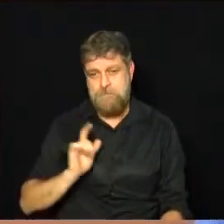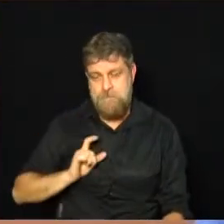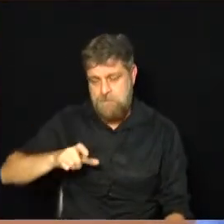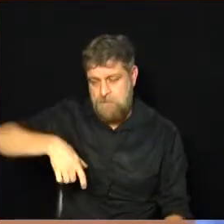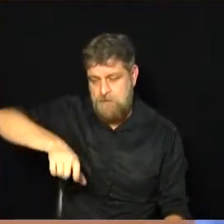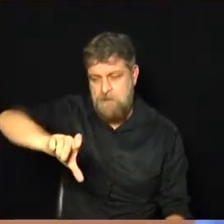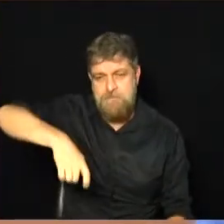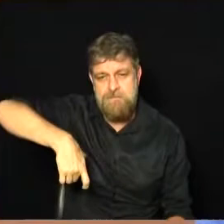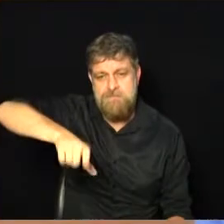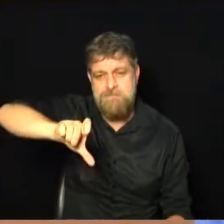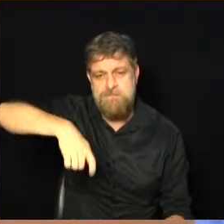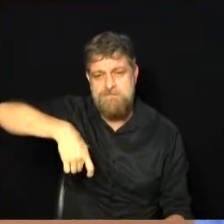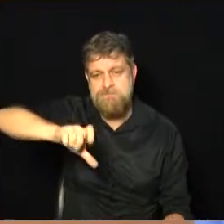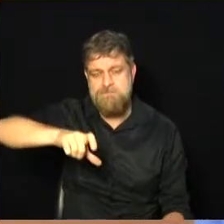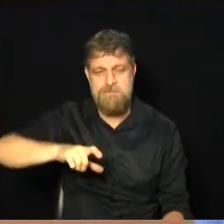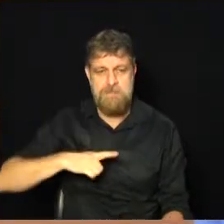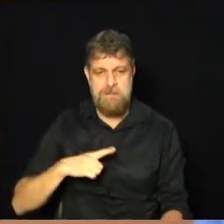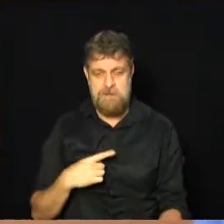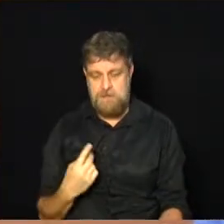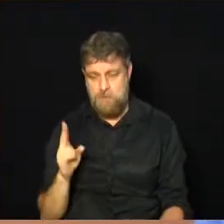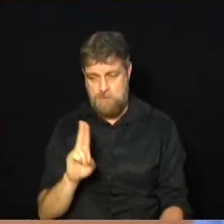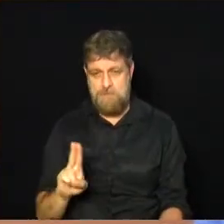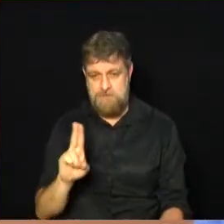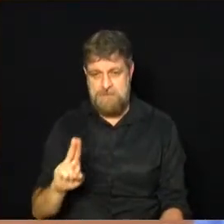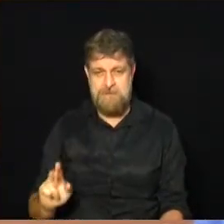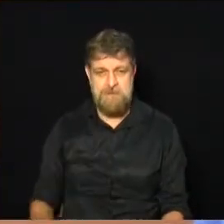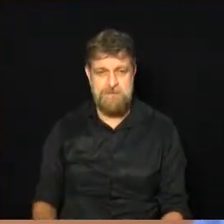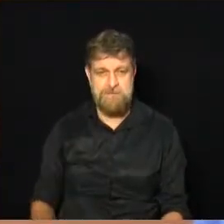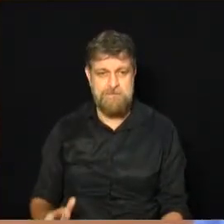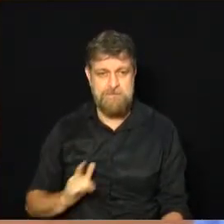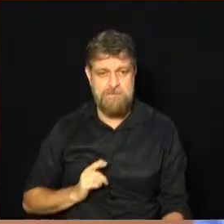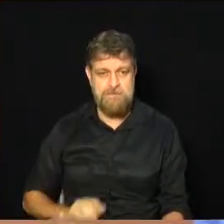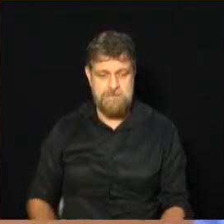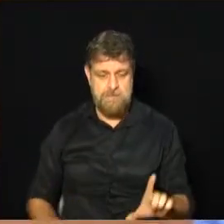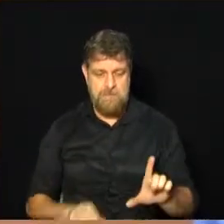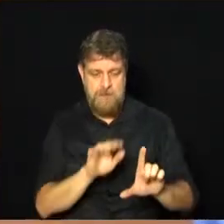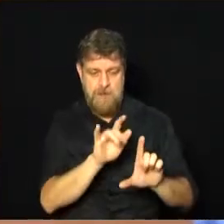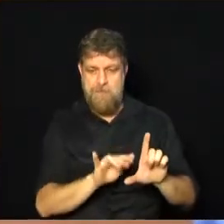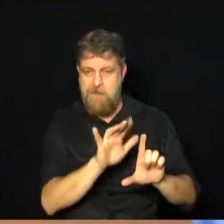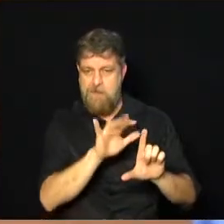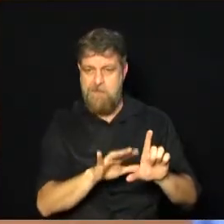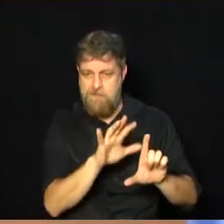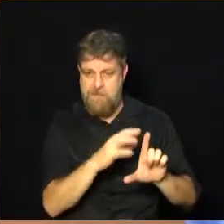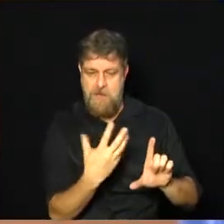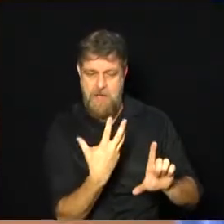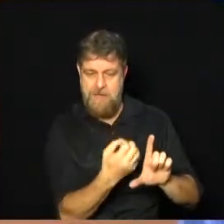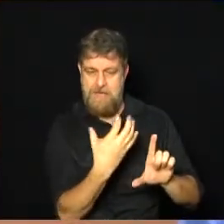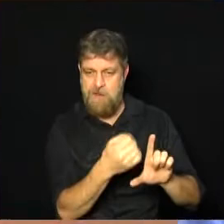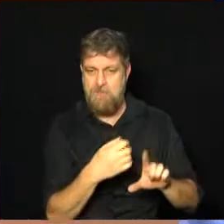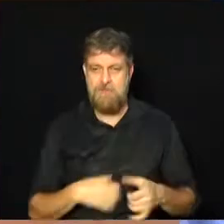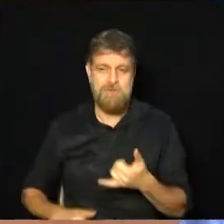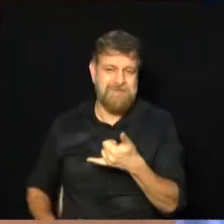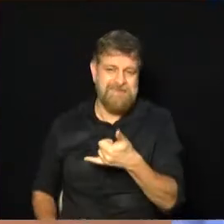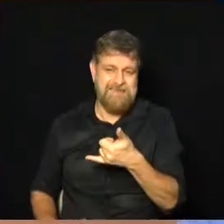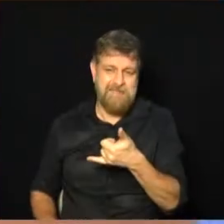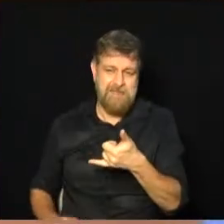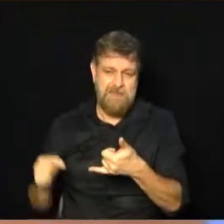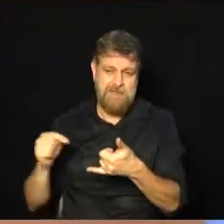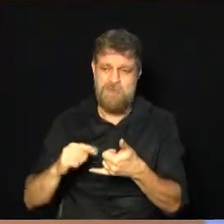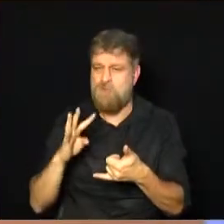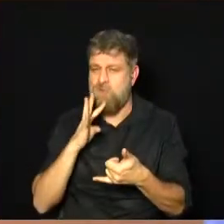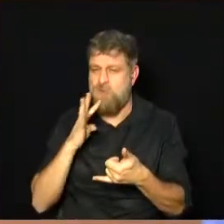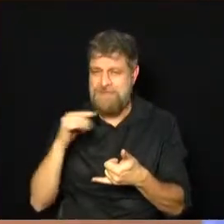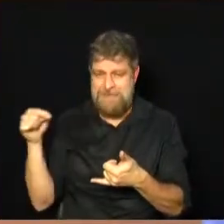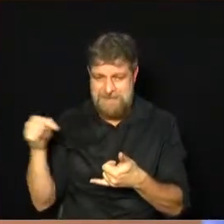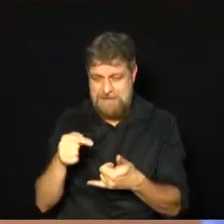dos bilhetes que existem. Até o do QR Code, quem quer pagar em dinheiro, você descarrega no celular, todo mundo conhece isso, que é um projeto que